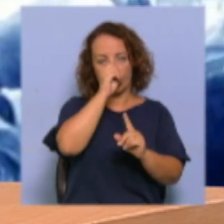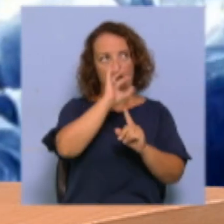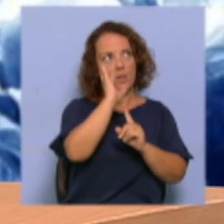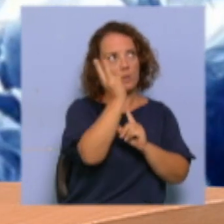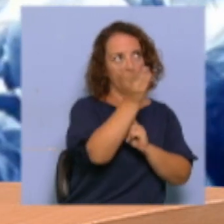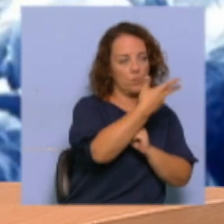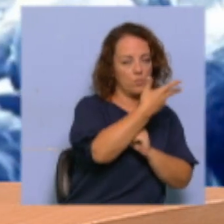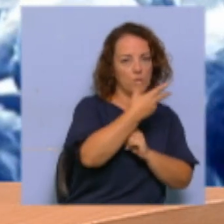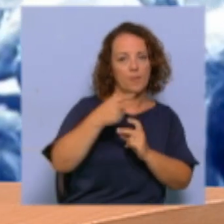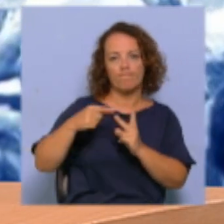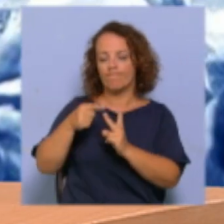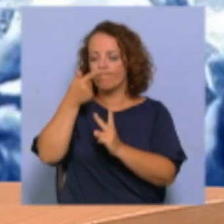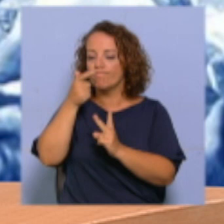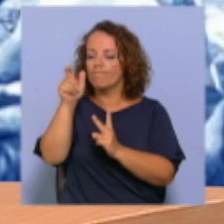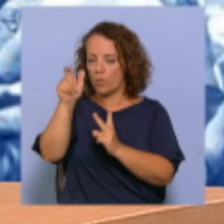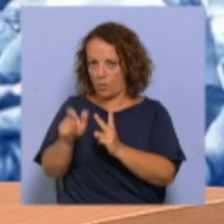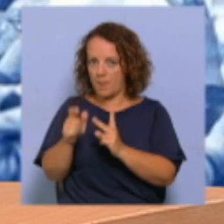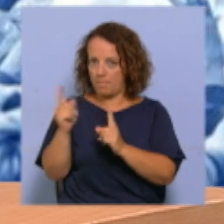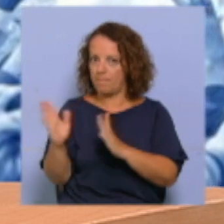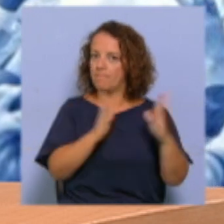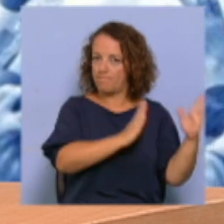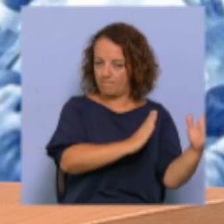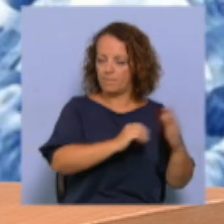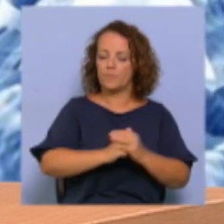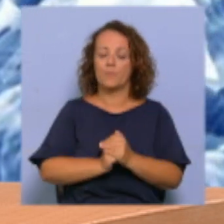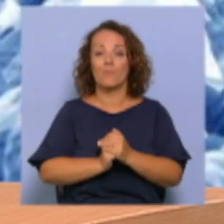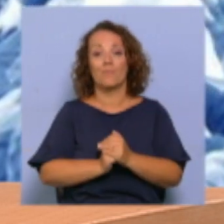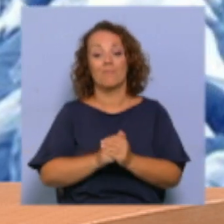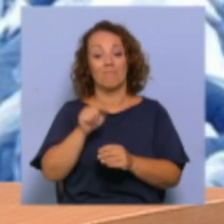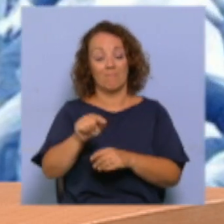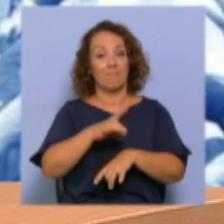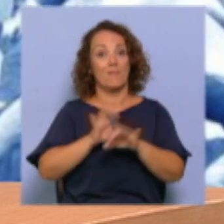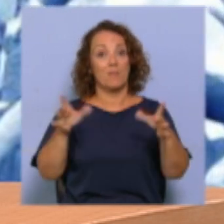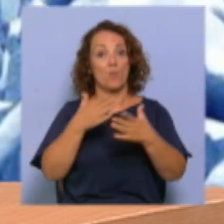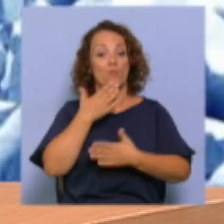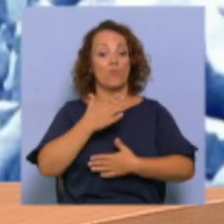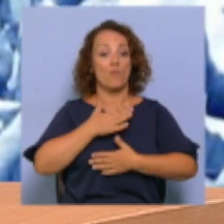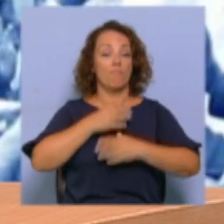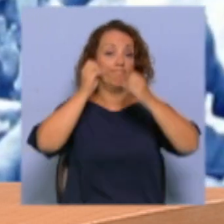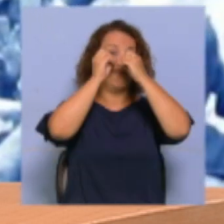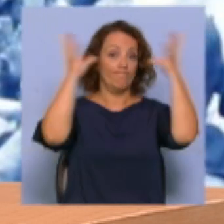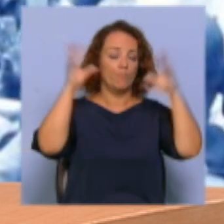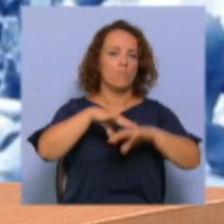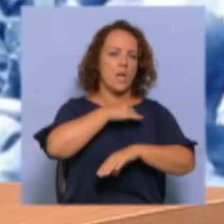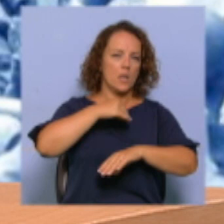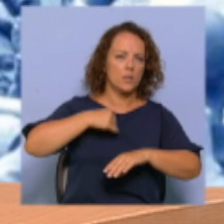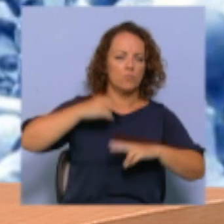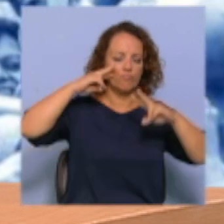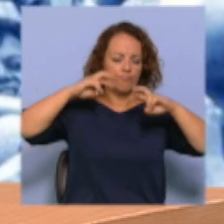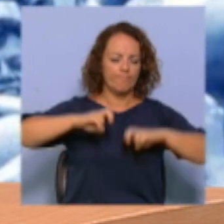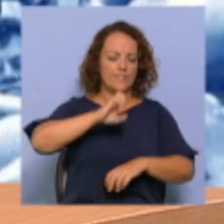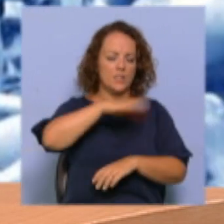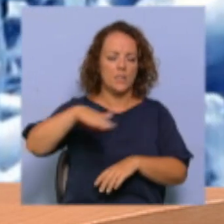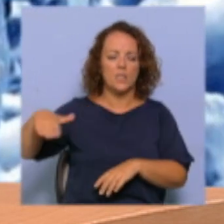homem, por um lado. Ensina-nos que a investigação médica e científica em geral é cada vez mais